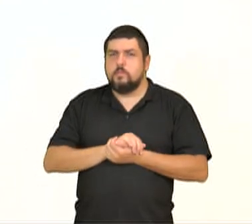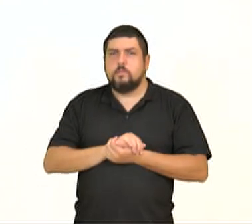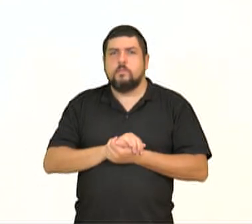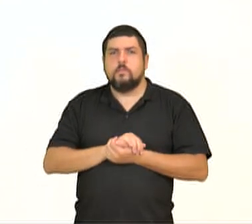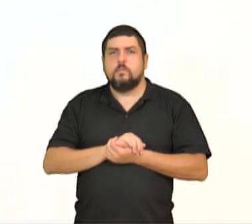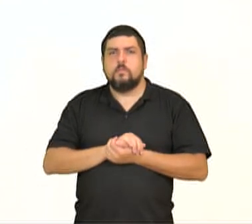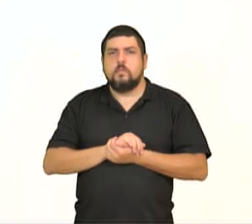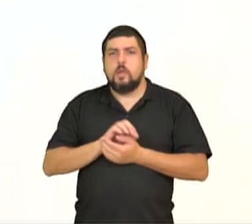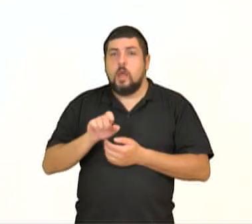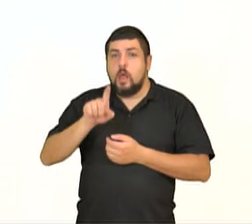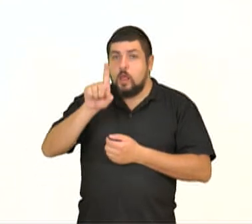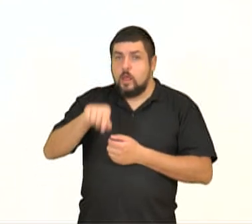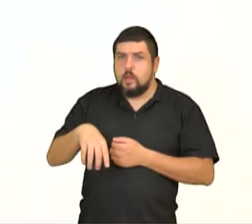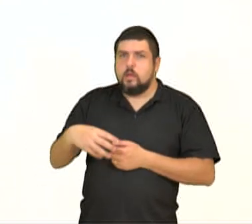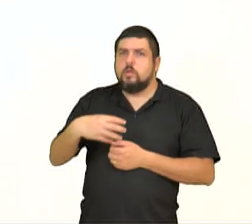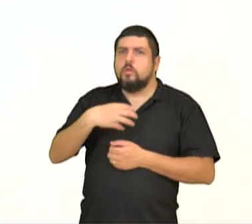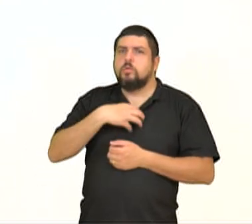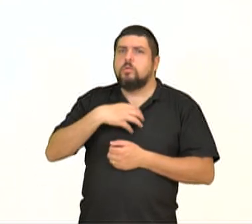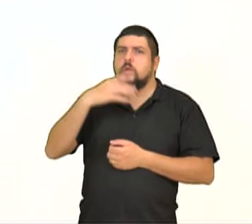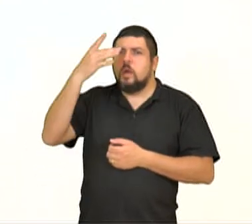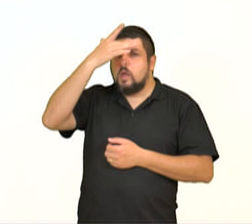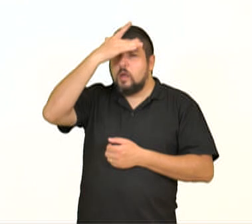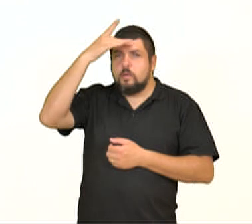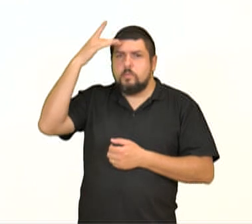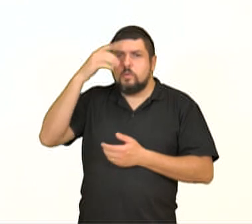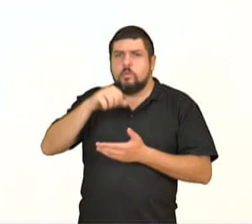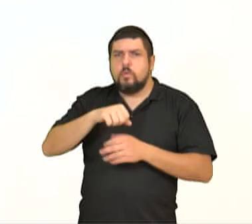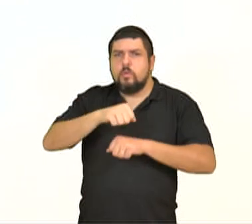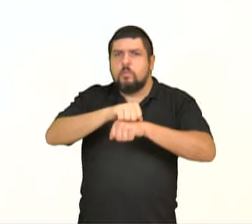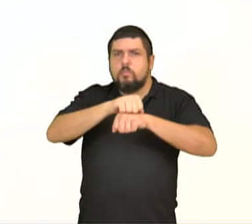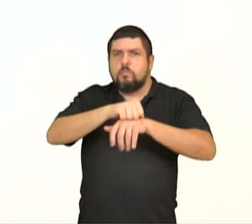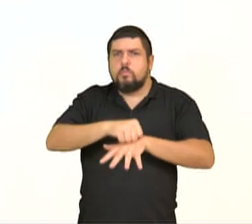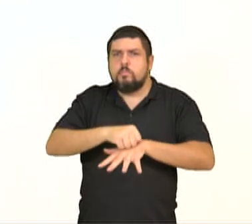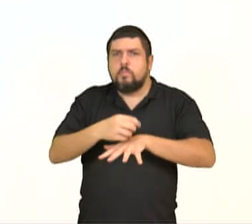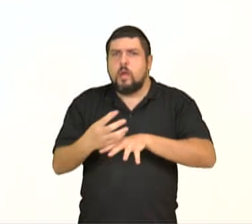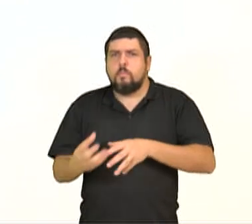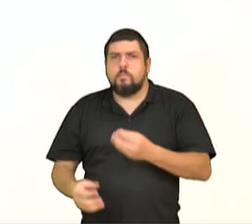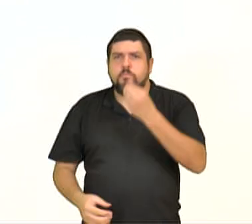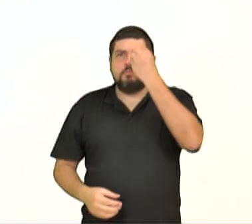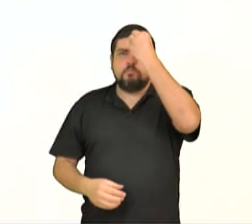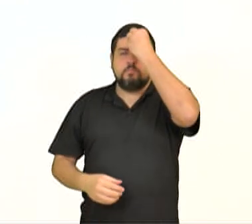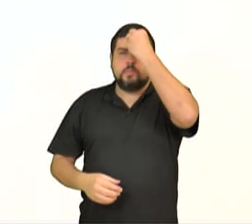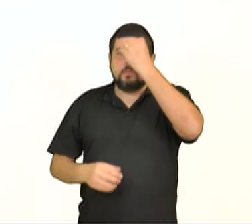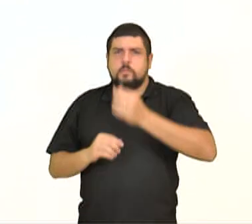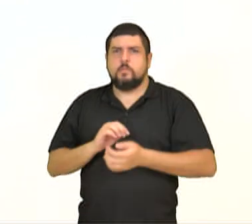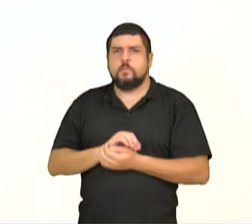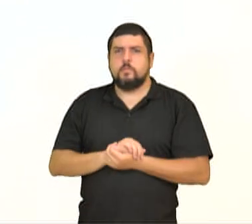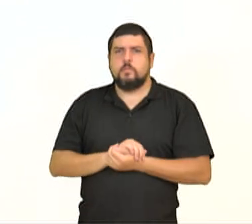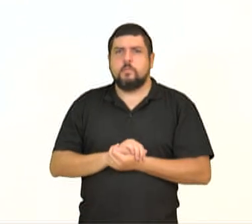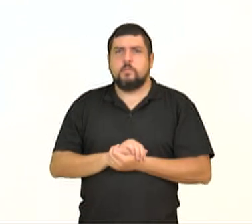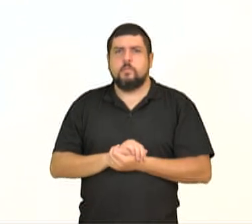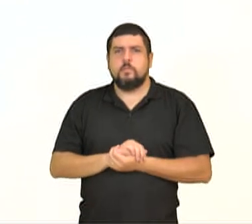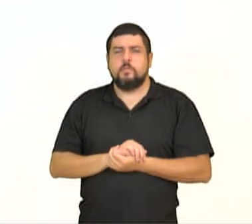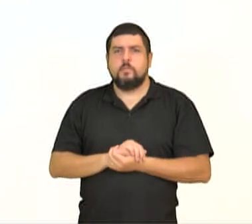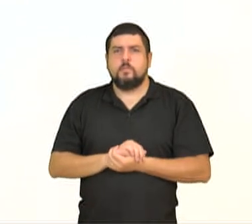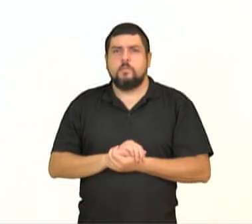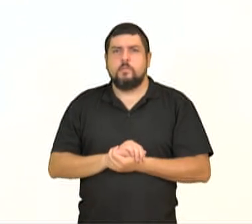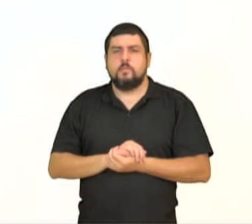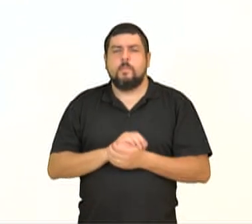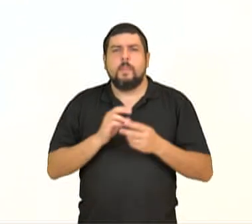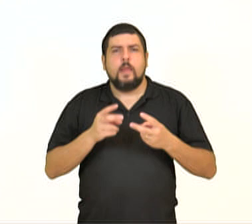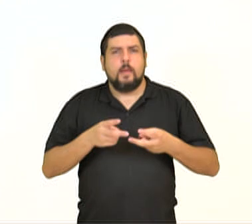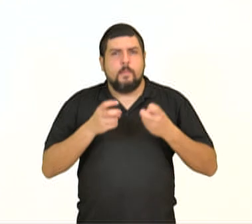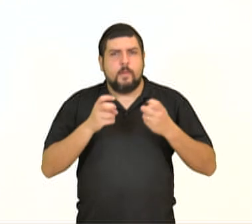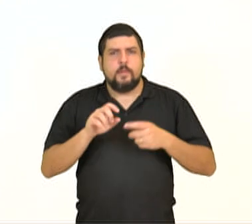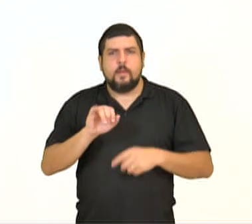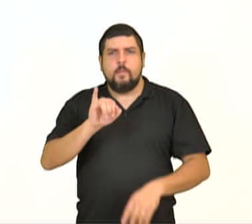pela qual as pessoas instalam novos softwares em seus cérebros. Observe que para interpretar a palavra isso